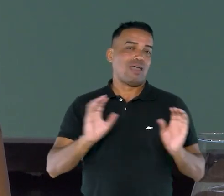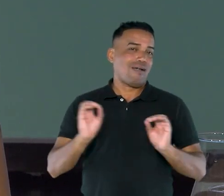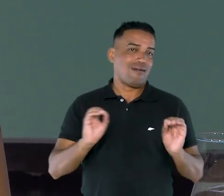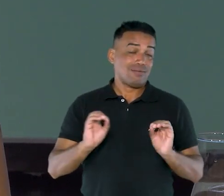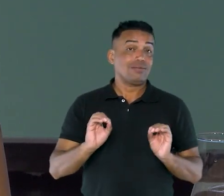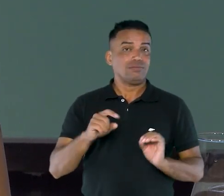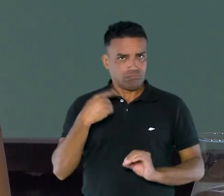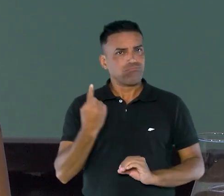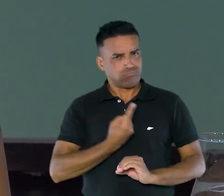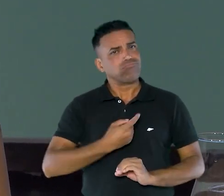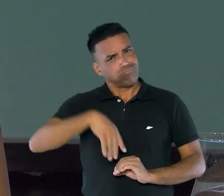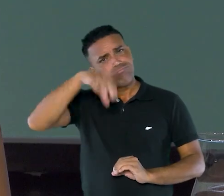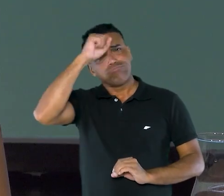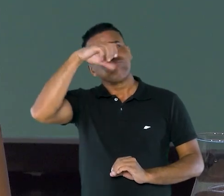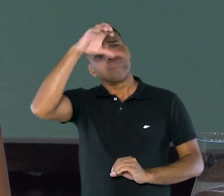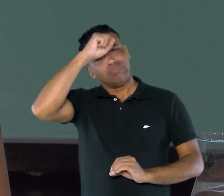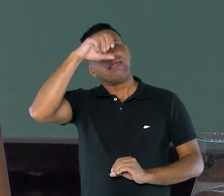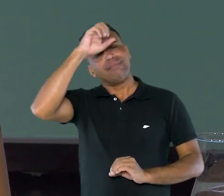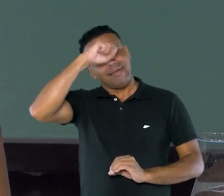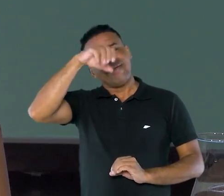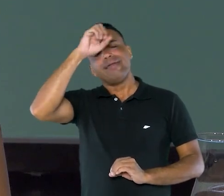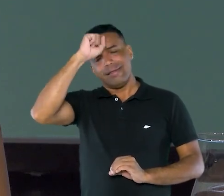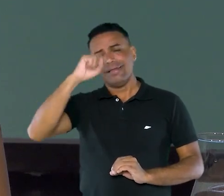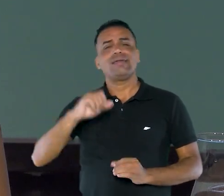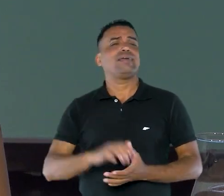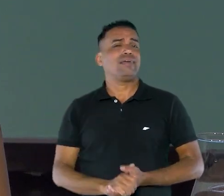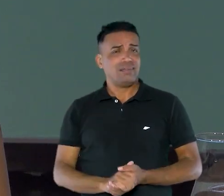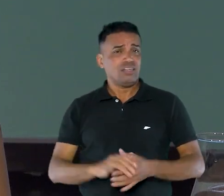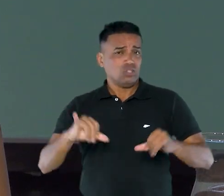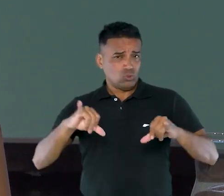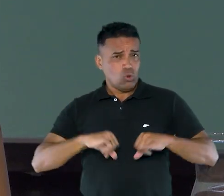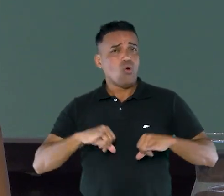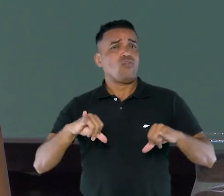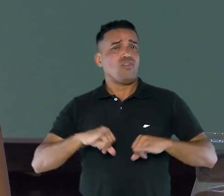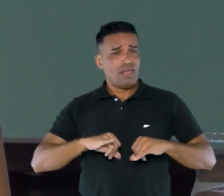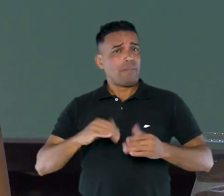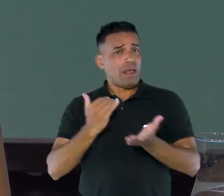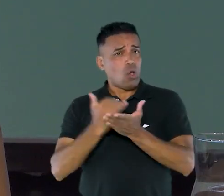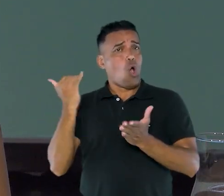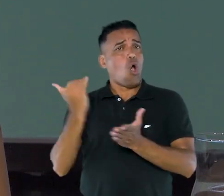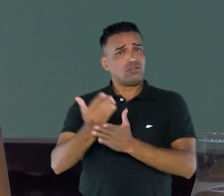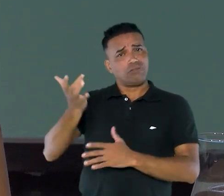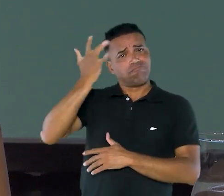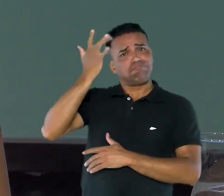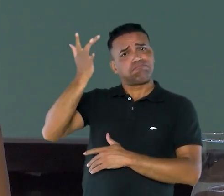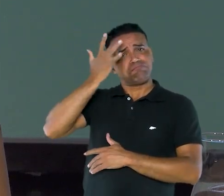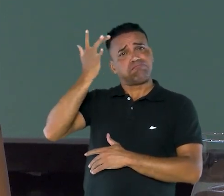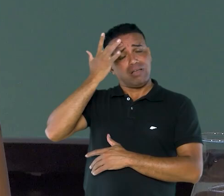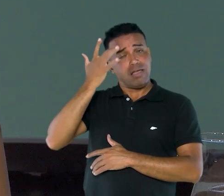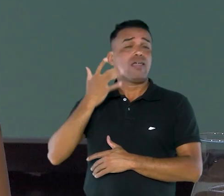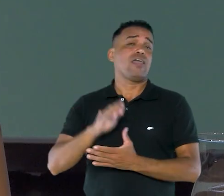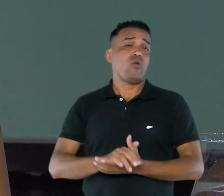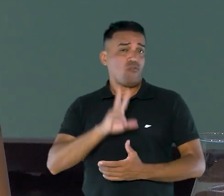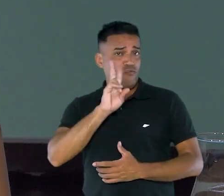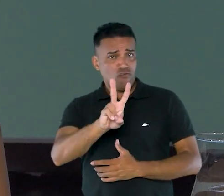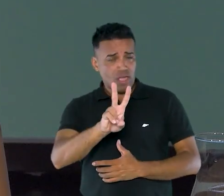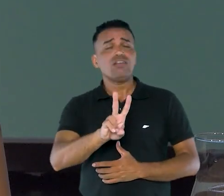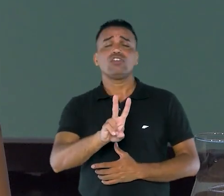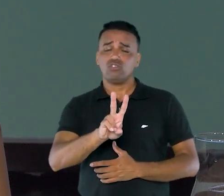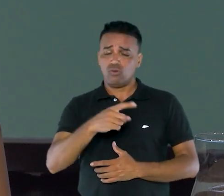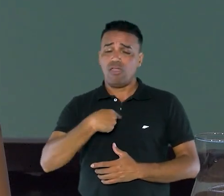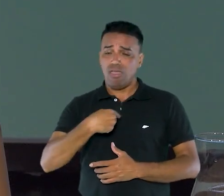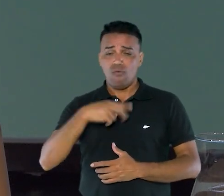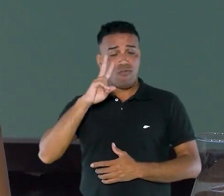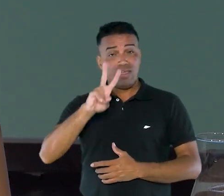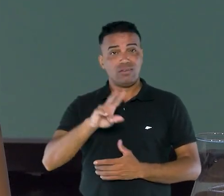a gente também vai aprender, a duras penas, na porrada, a maturar. Também eu verifico isso.